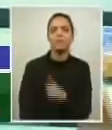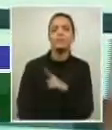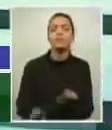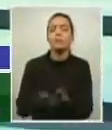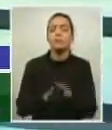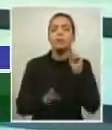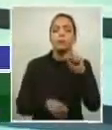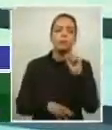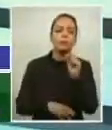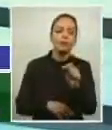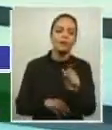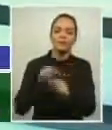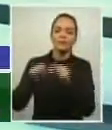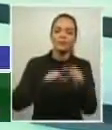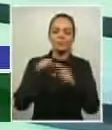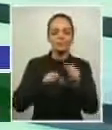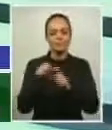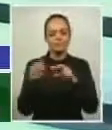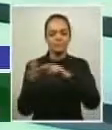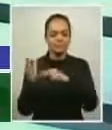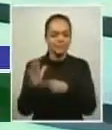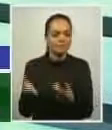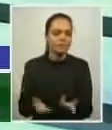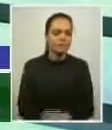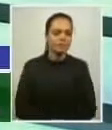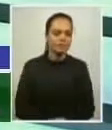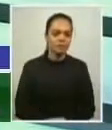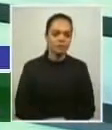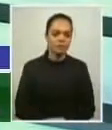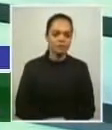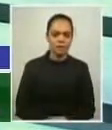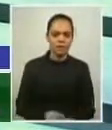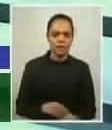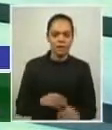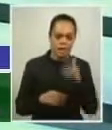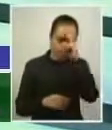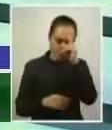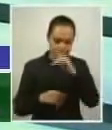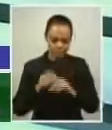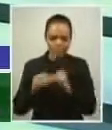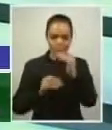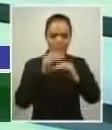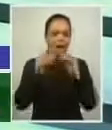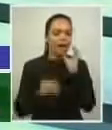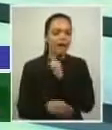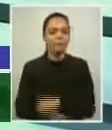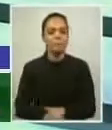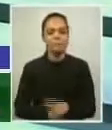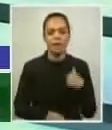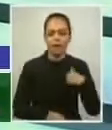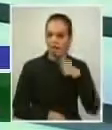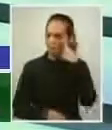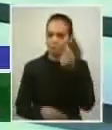também re-significações os processos históricos são dinâmicos eu vou sair deste